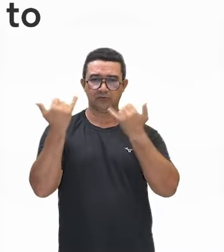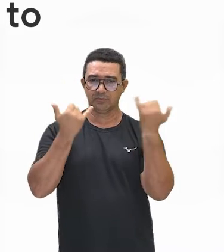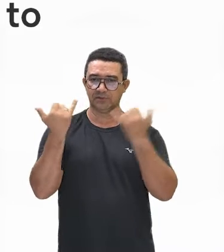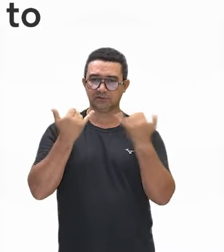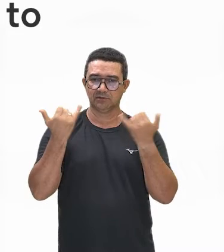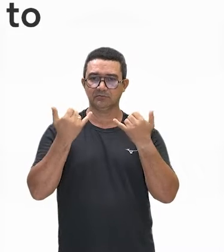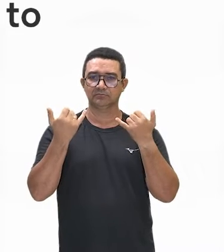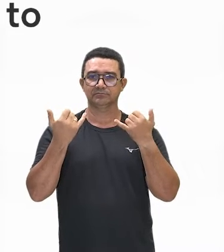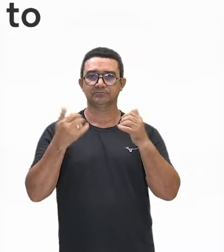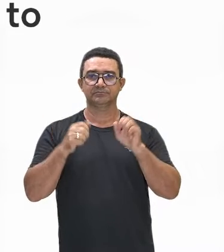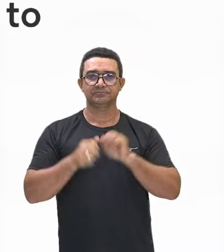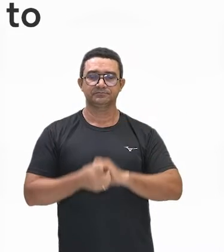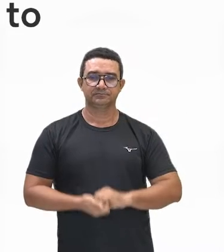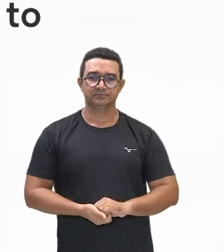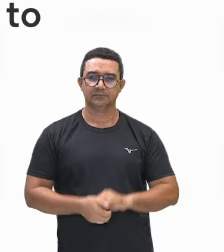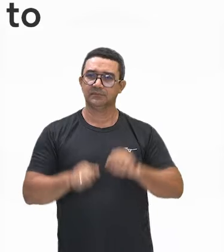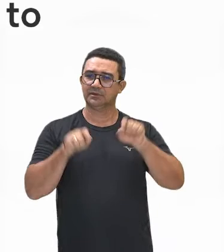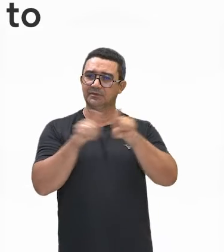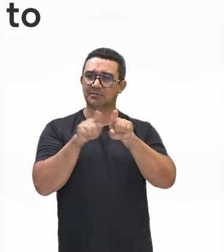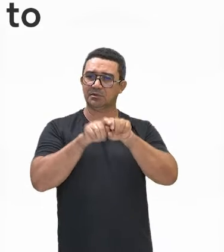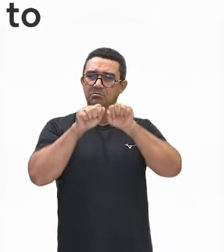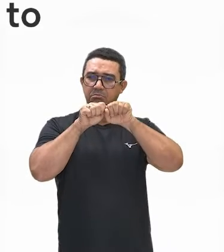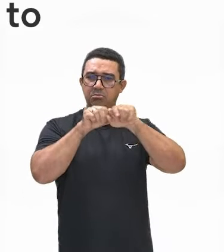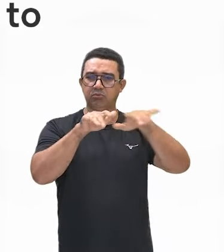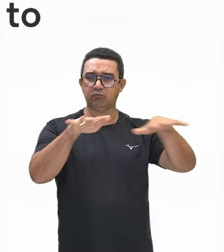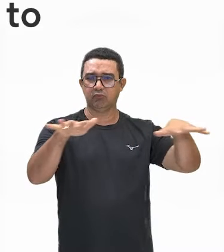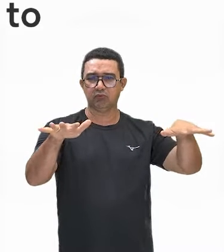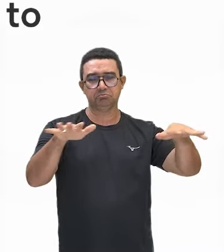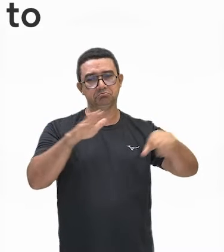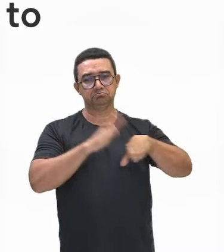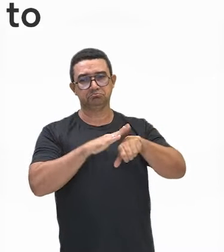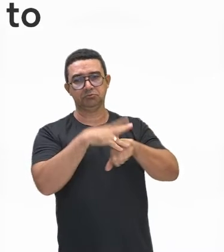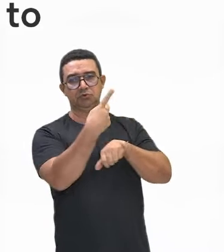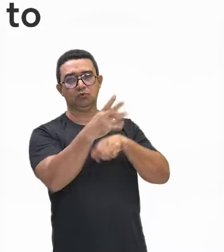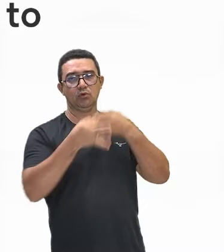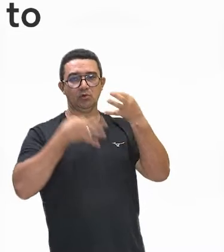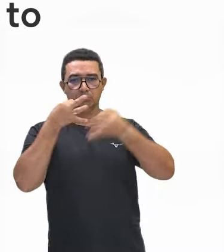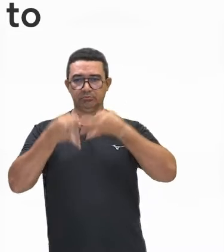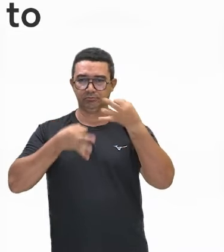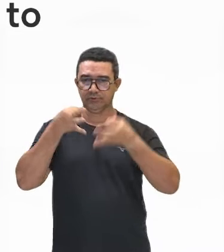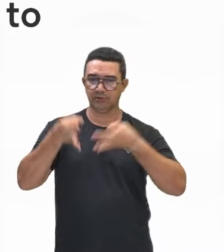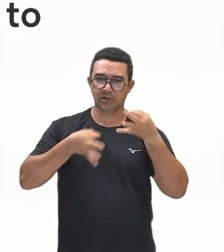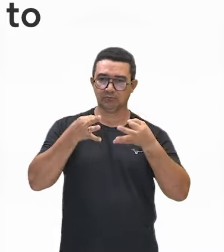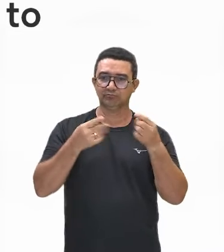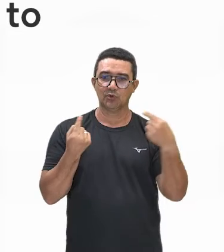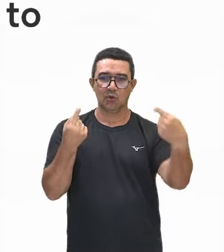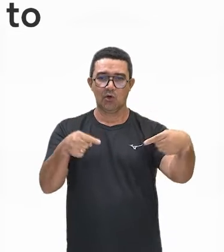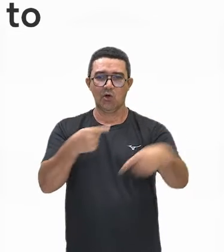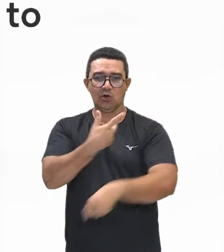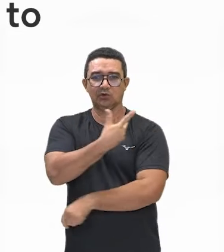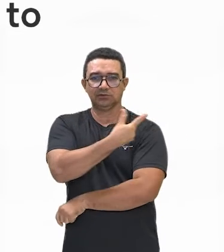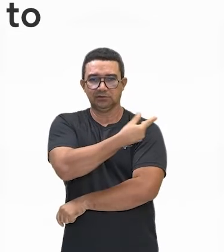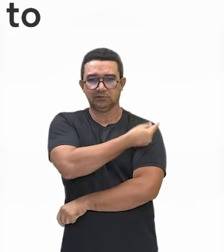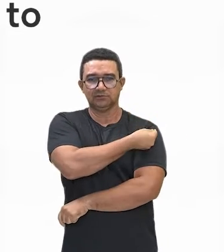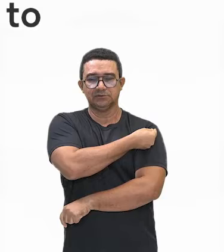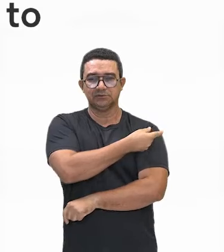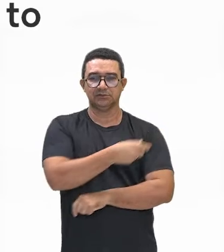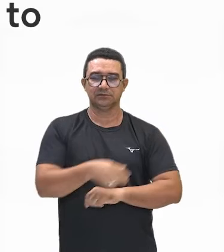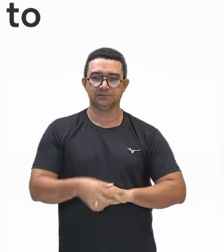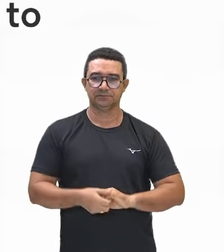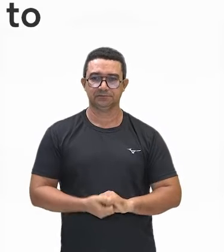visões. That vaccinating the population, que vacinar, né, a população, is harmful,